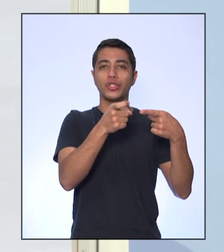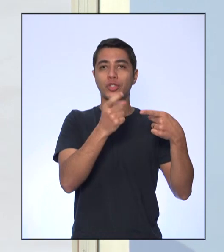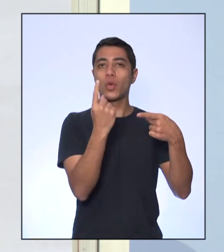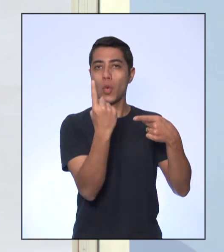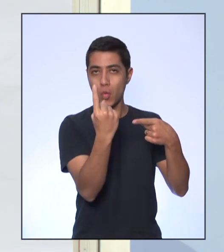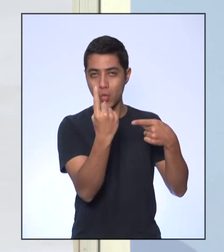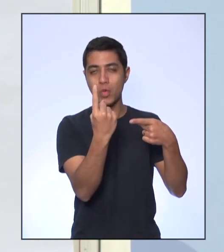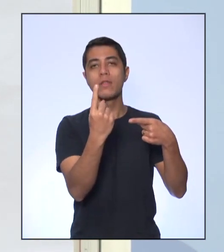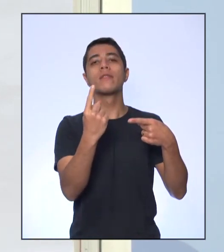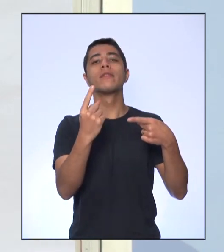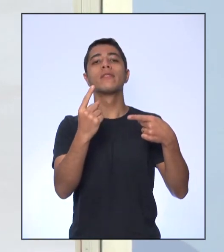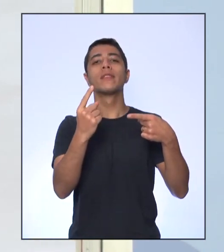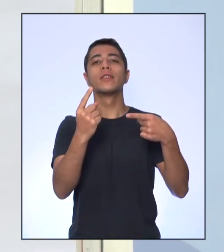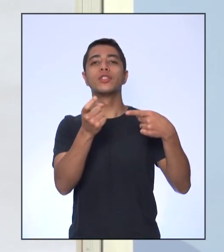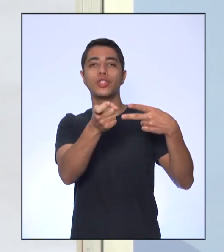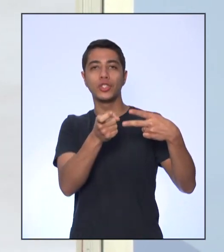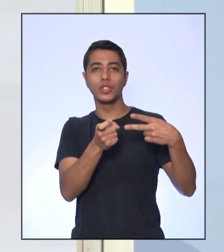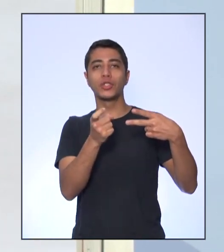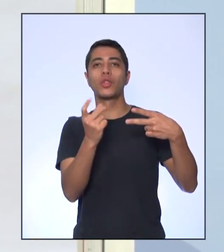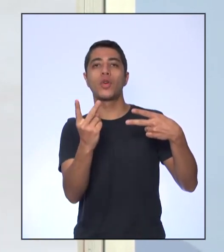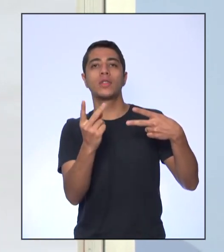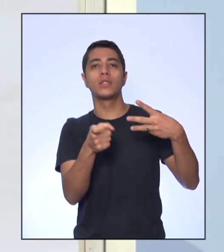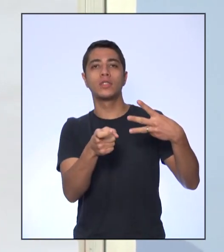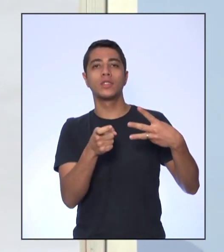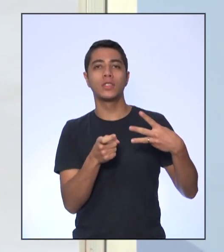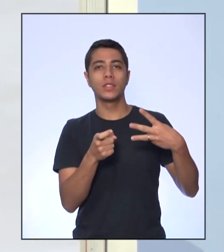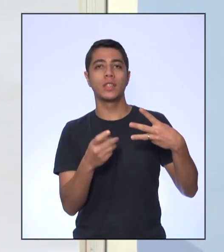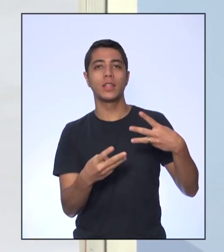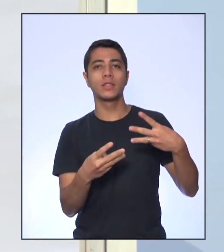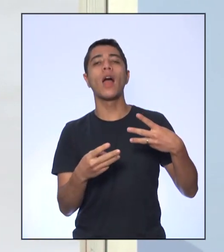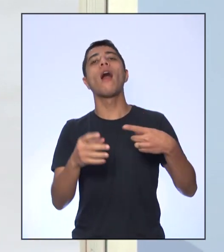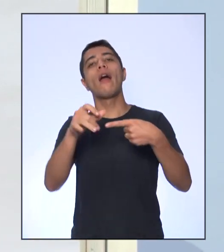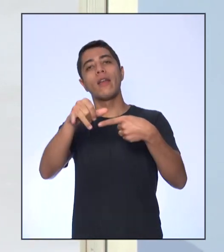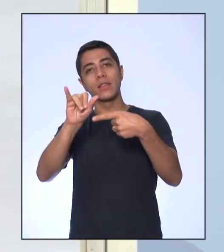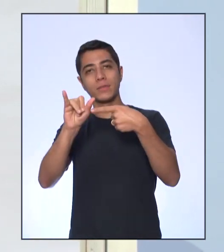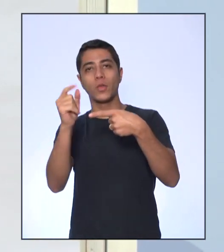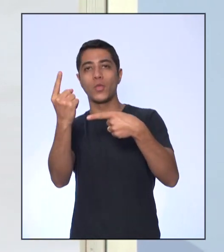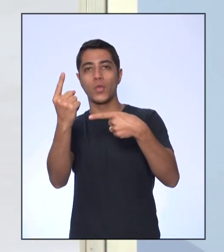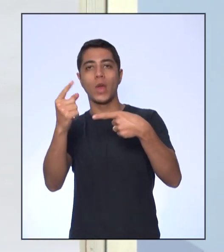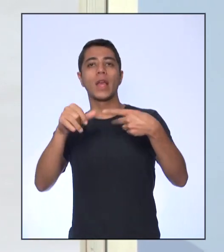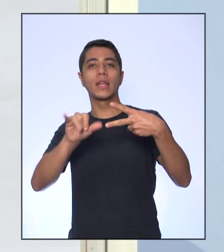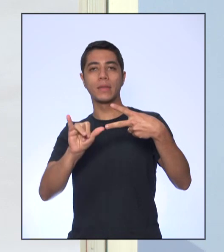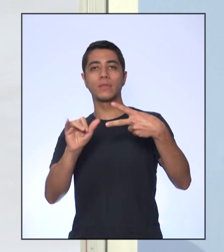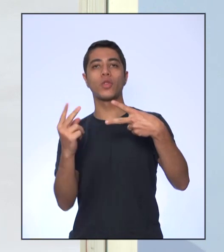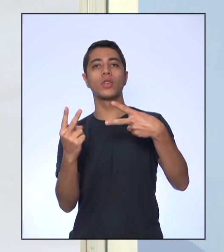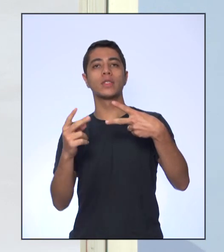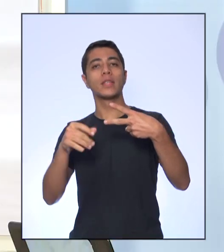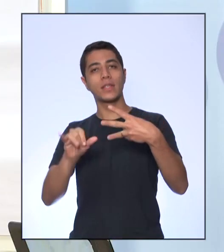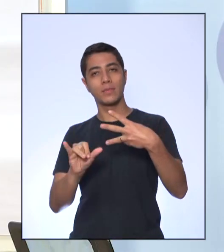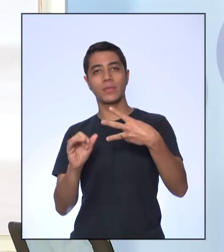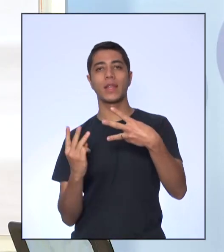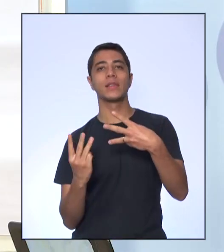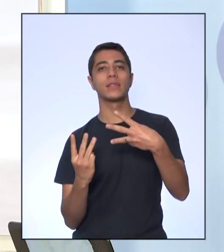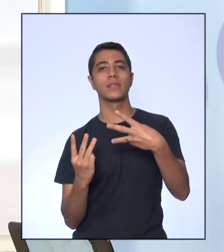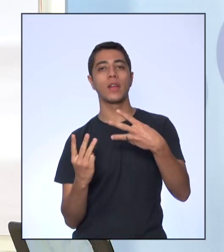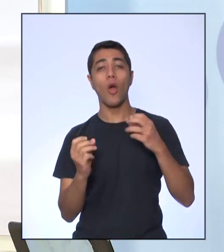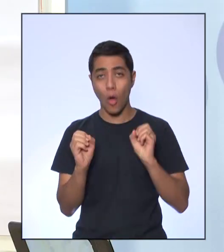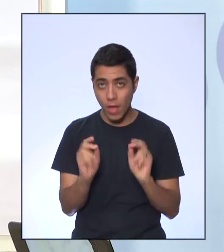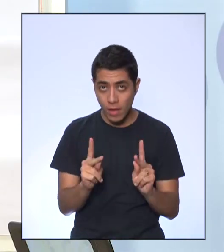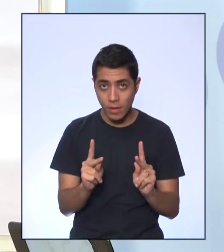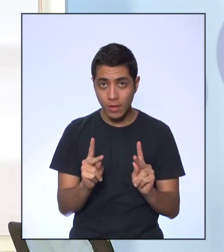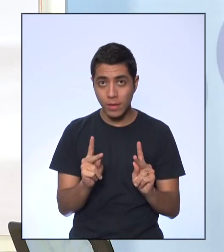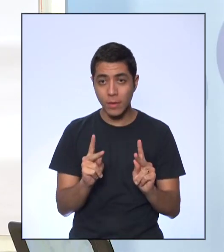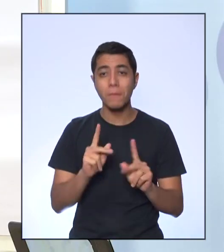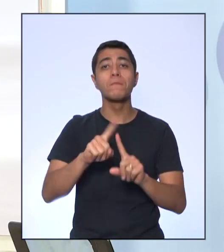y2, x3, y3, para simbolizar os 3 pontos aí. O que eu fiz? Eu montei uma terceira